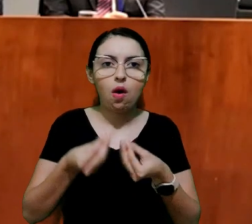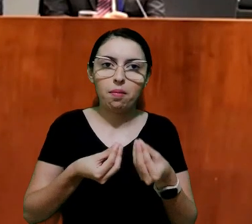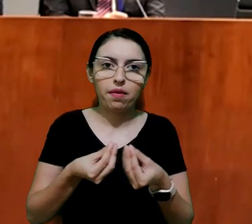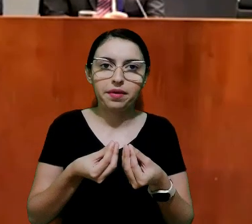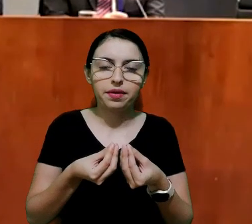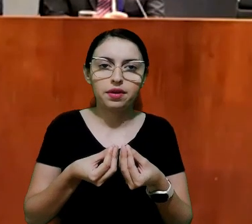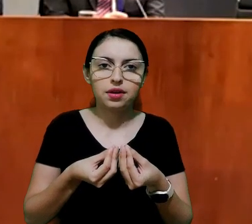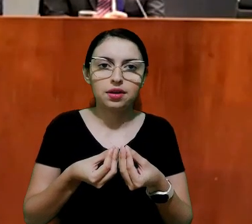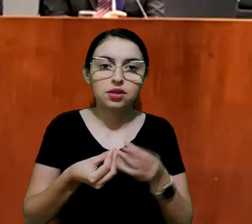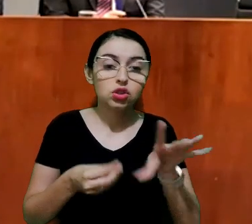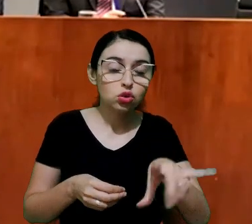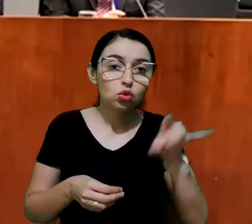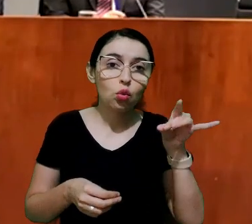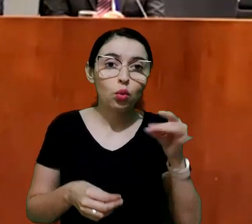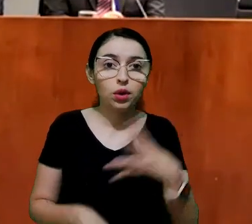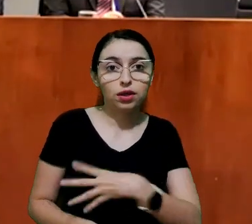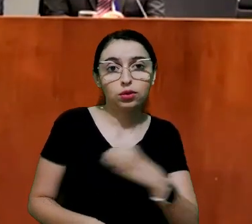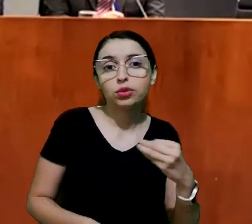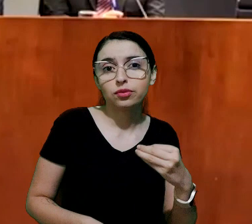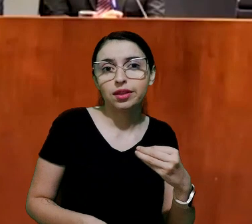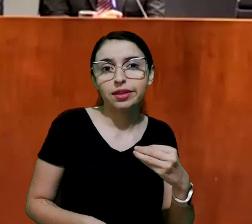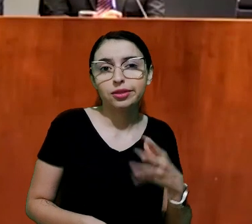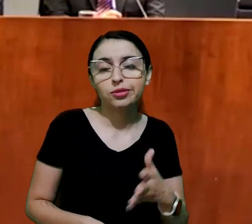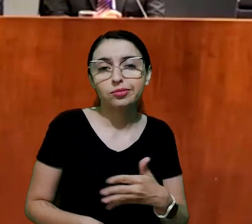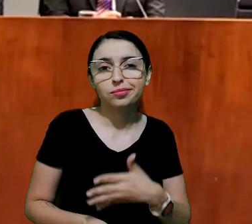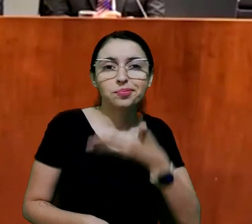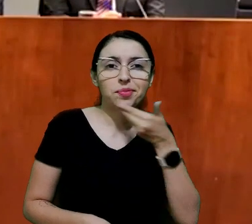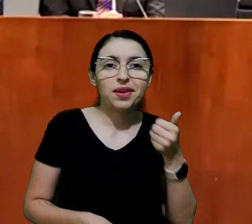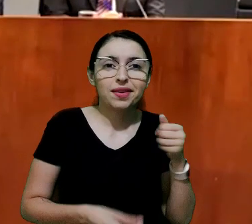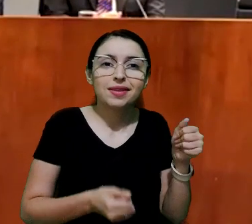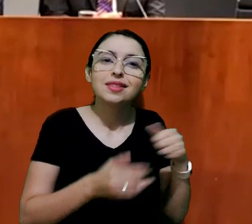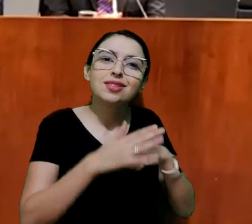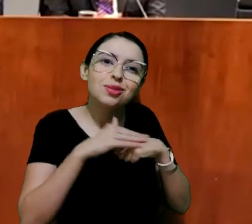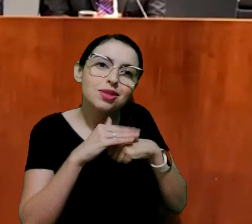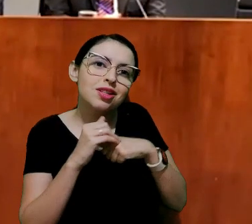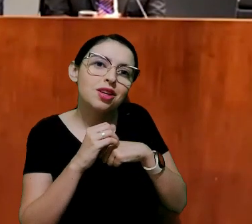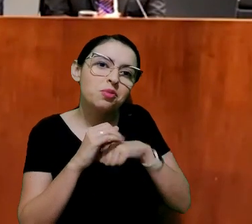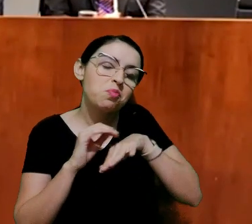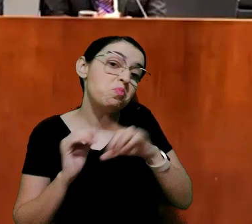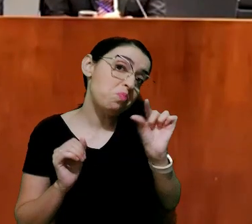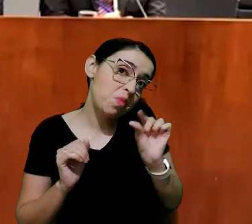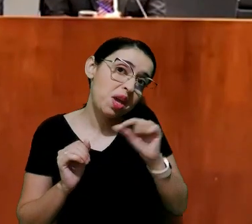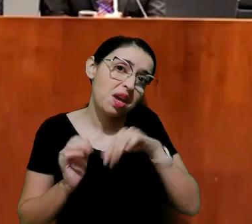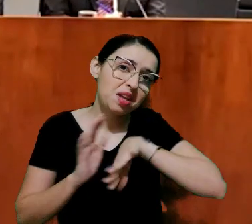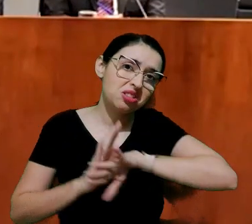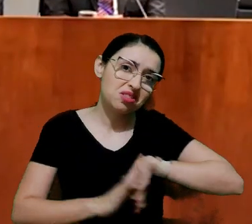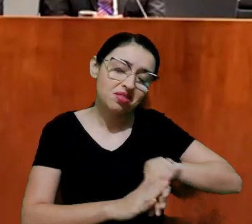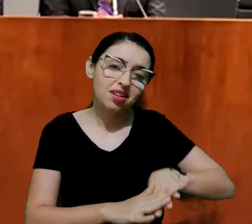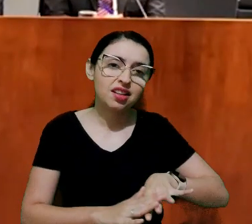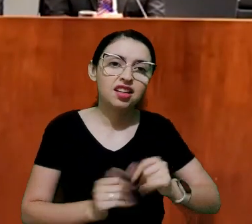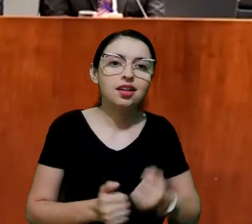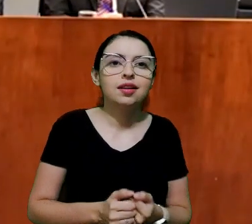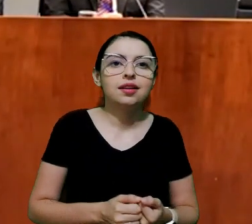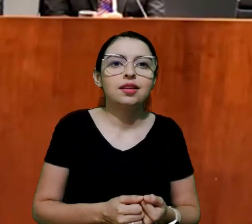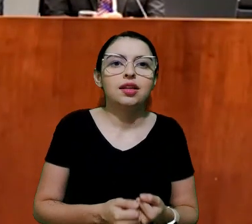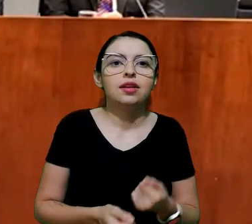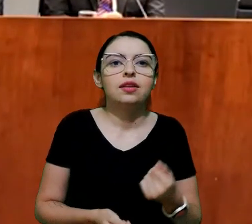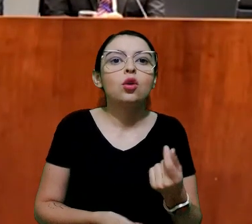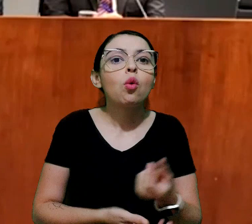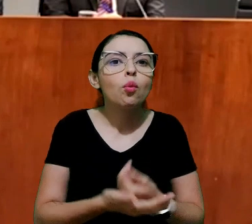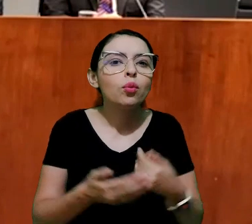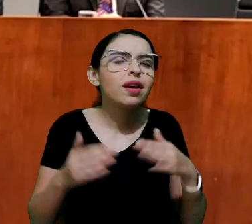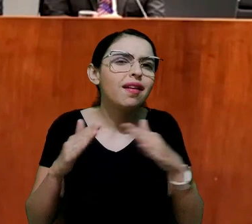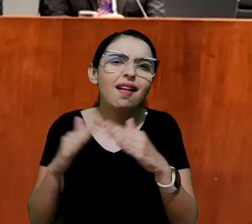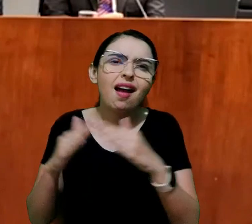de escolha dos filhos, os mais queridos, os menos queridos, se faz patrimônio no exterior, lá